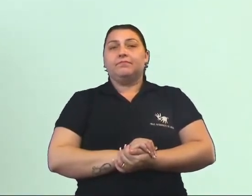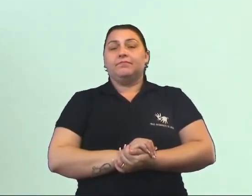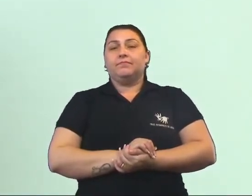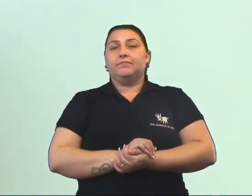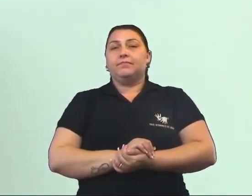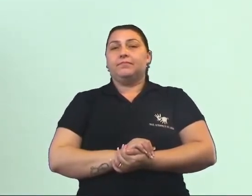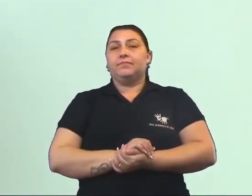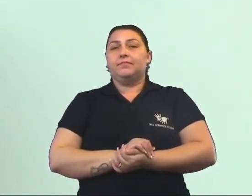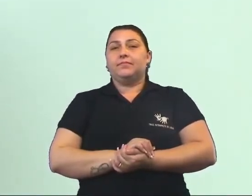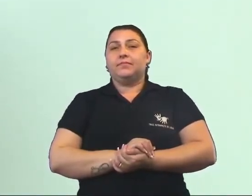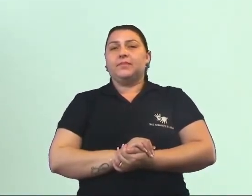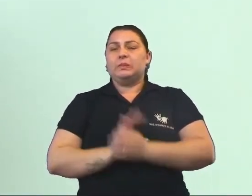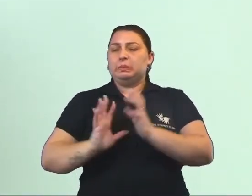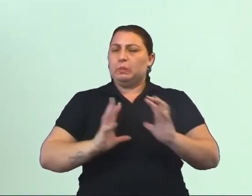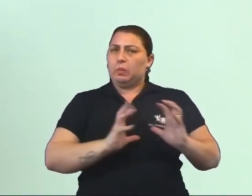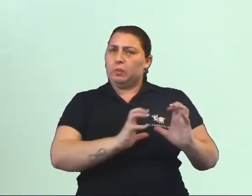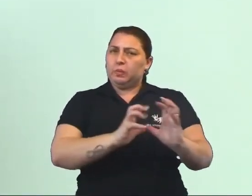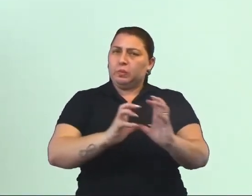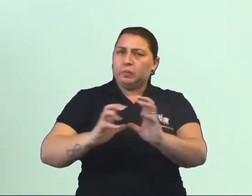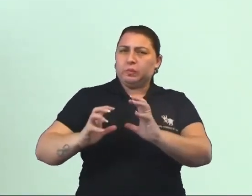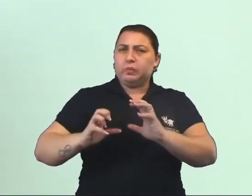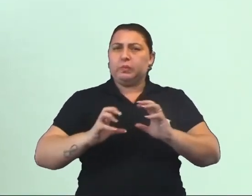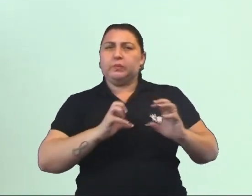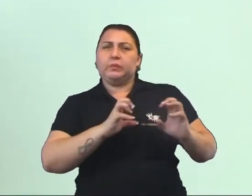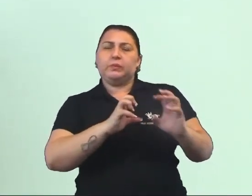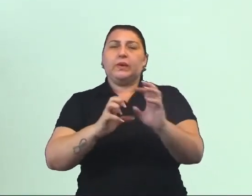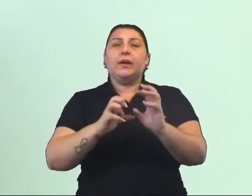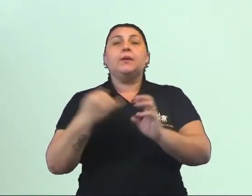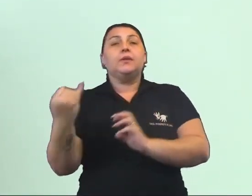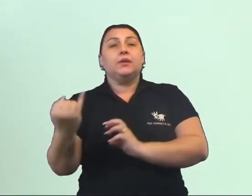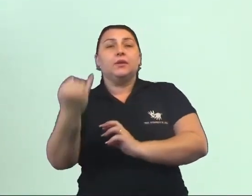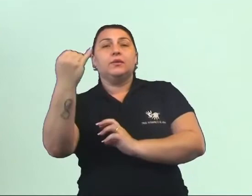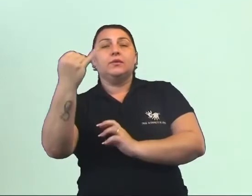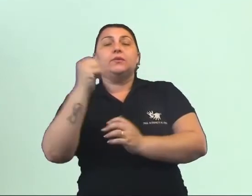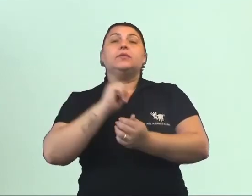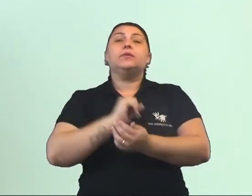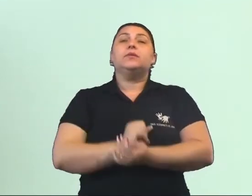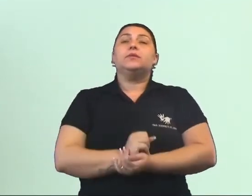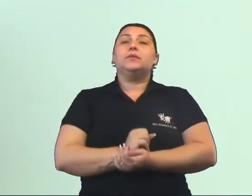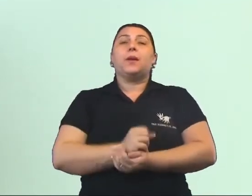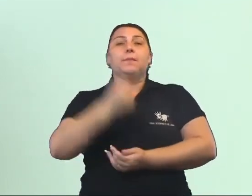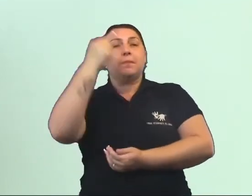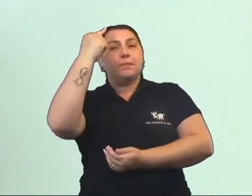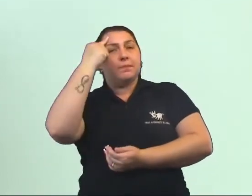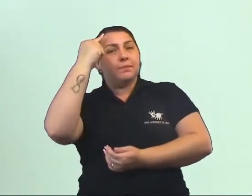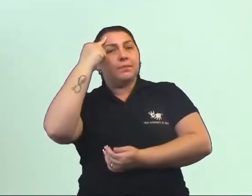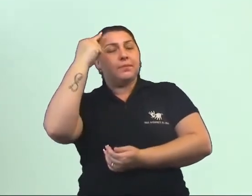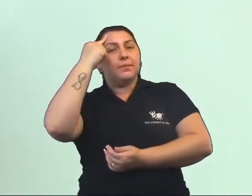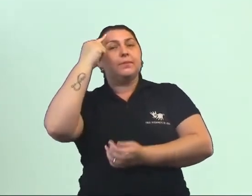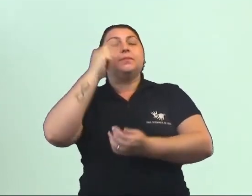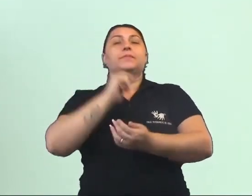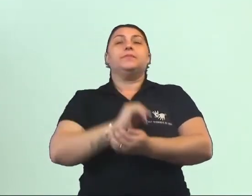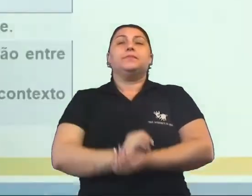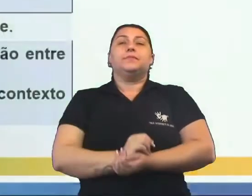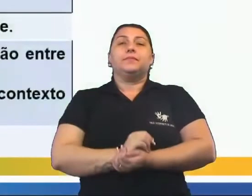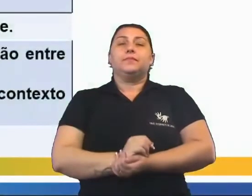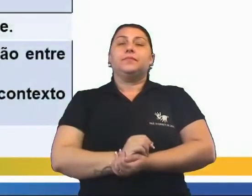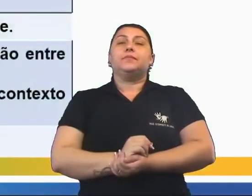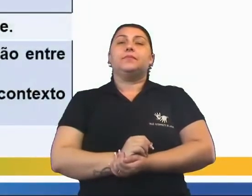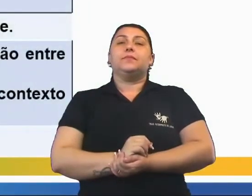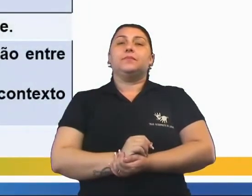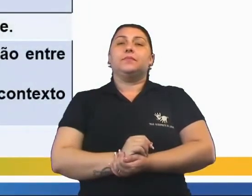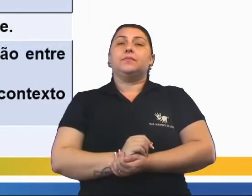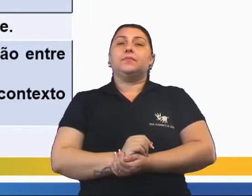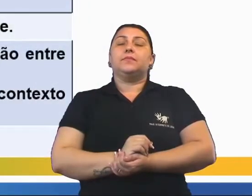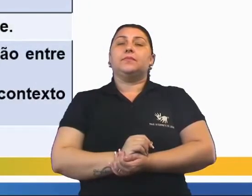causa uma implicância, causa um conflito. Então é necessário se refletir muito sobre esse